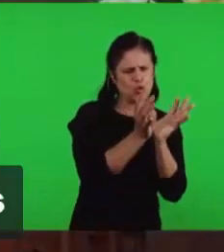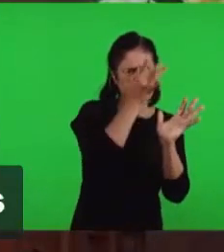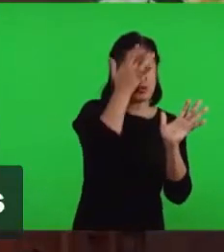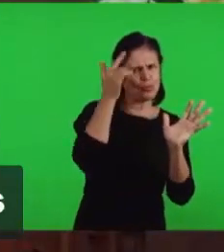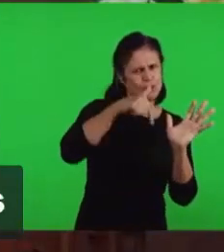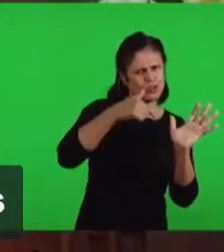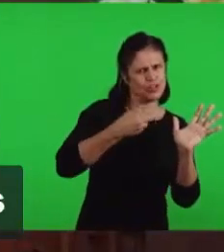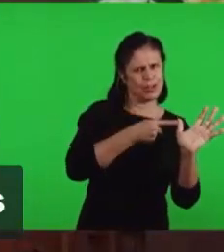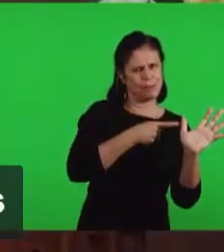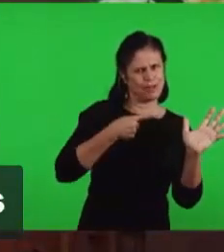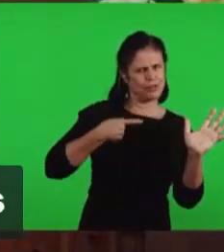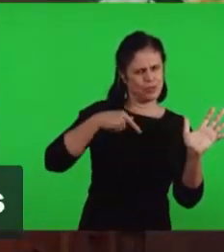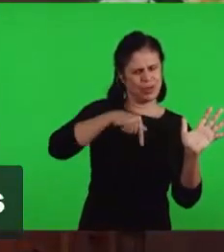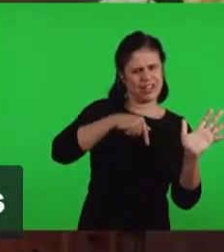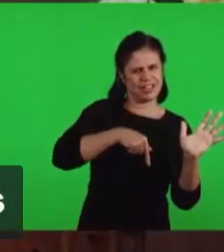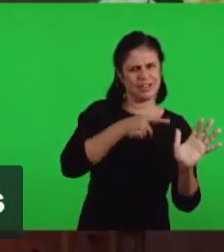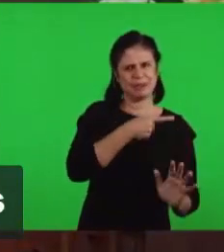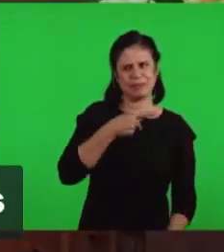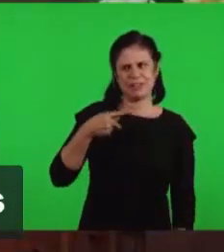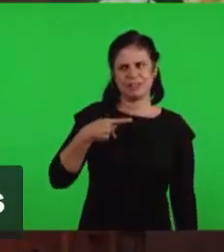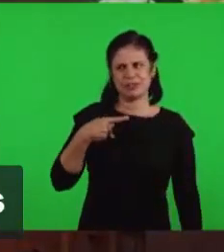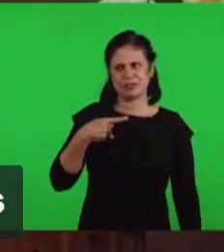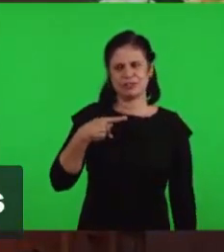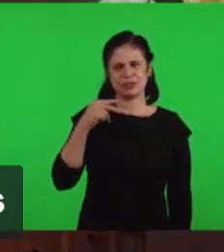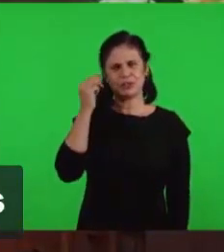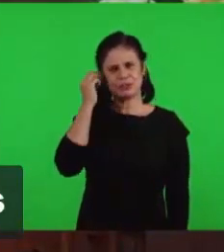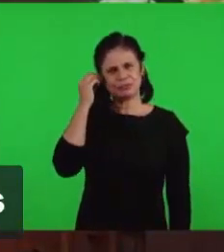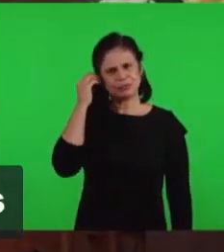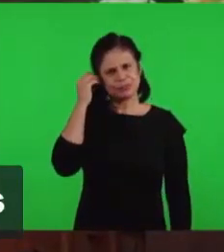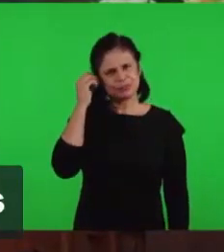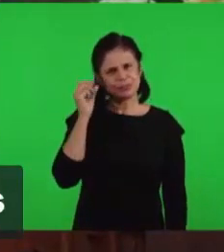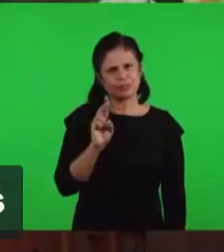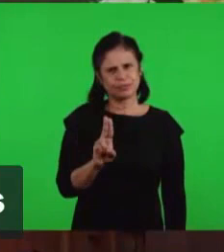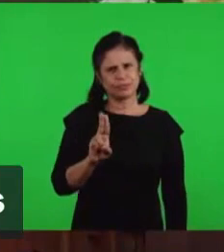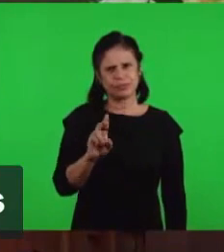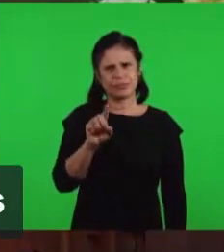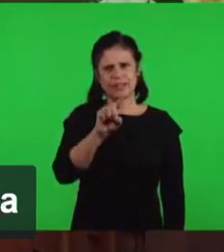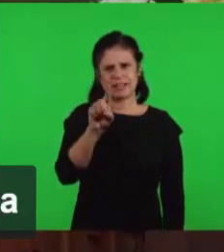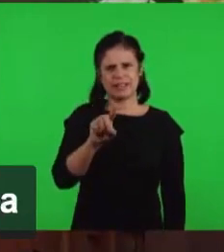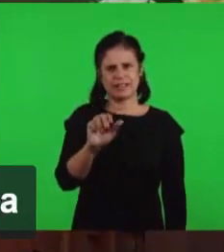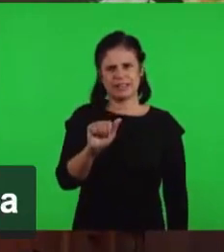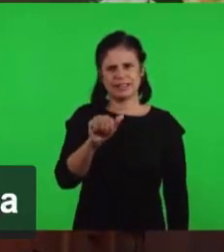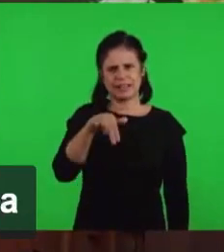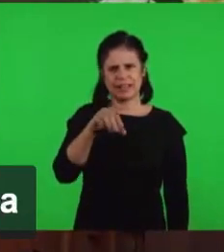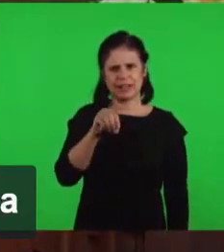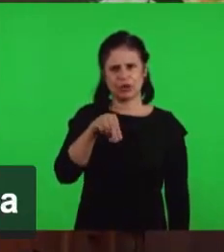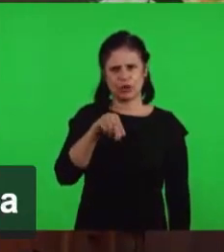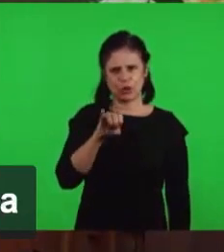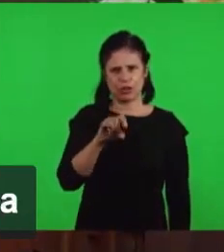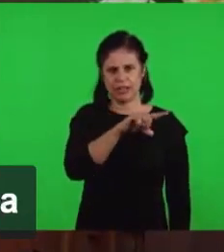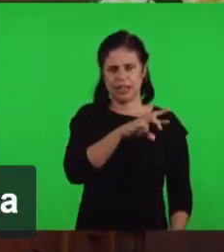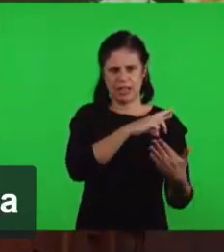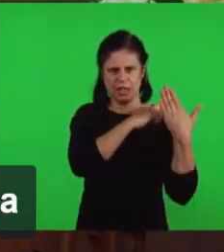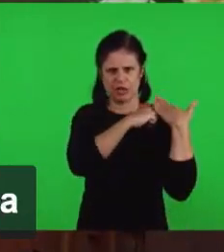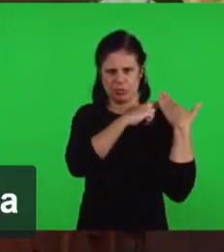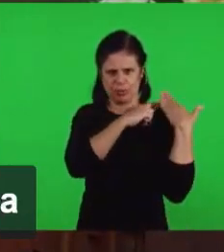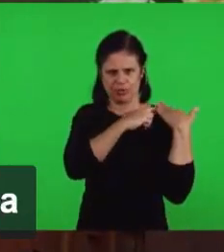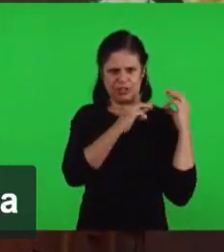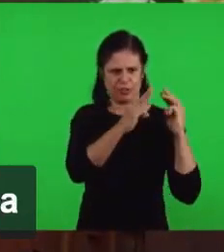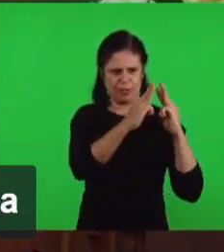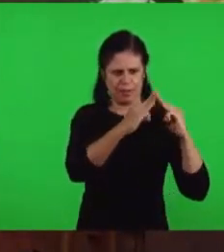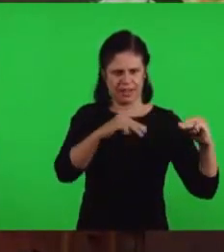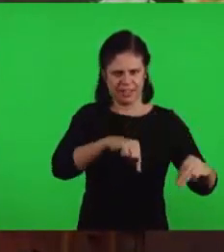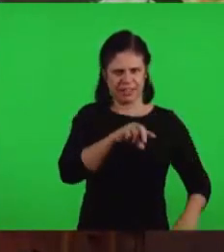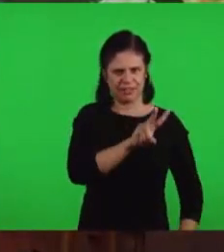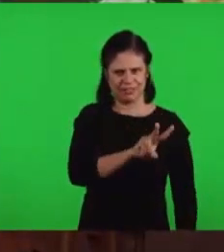pastores nosso irmão o pastor Zanoni que é responsável pelo Maanaim daqui de Vila Velha